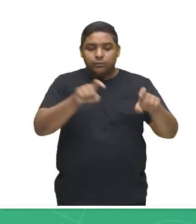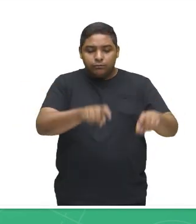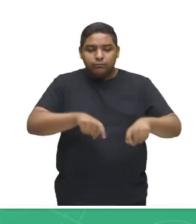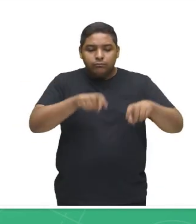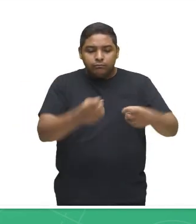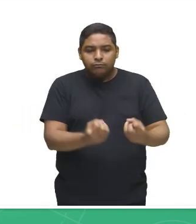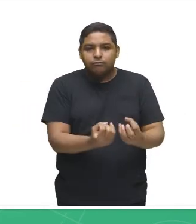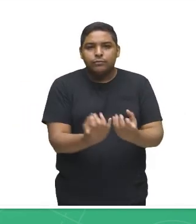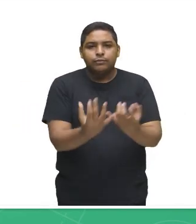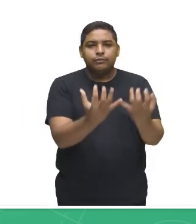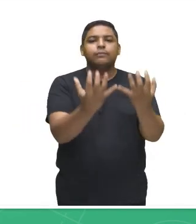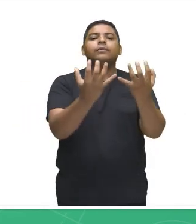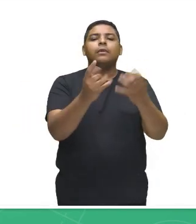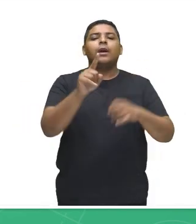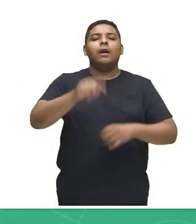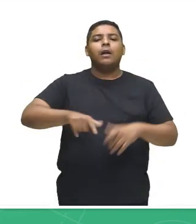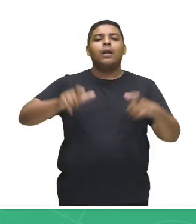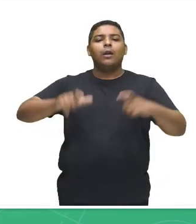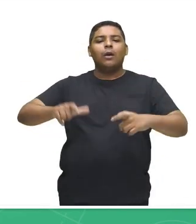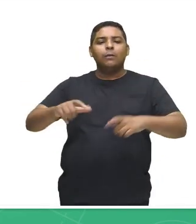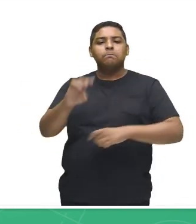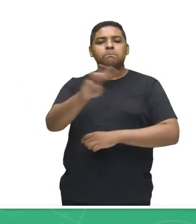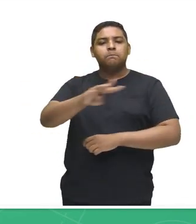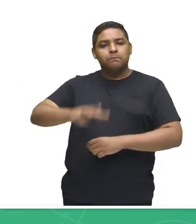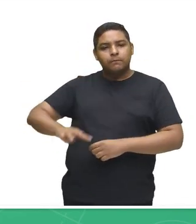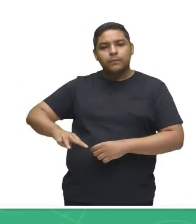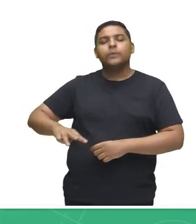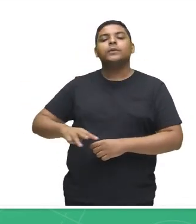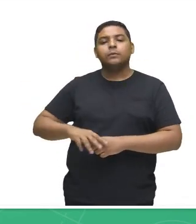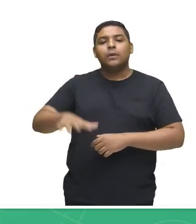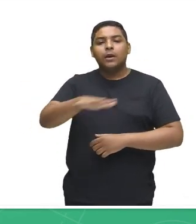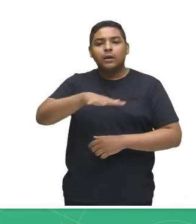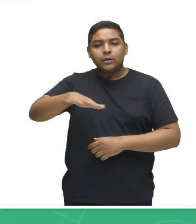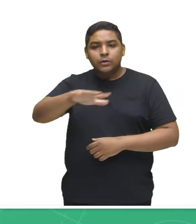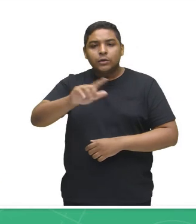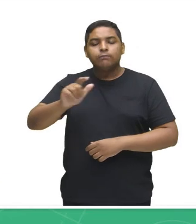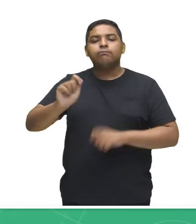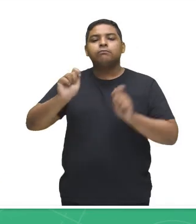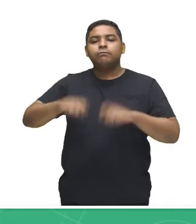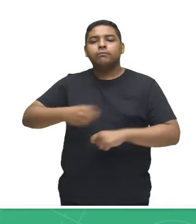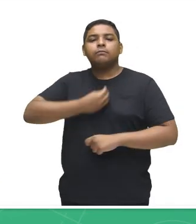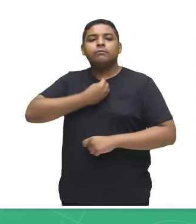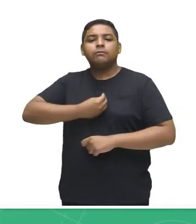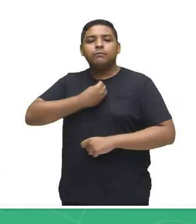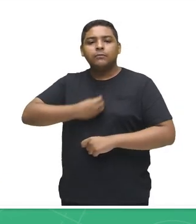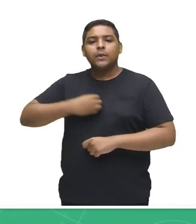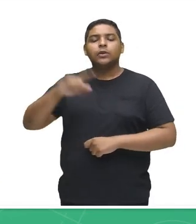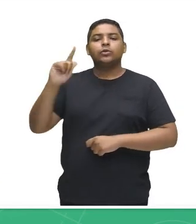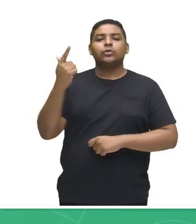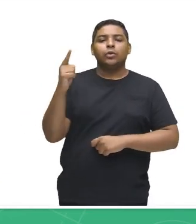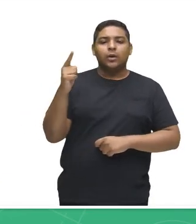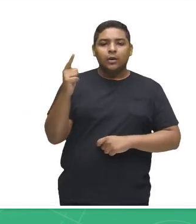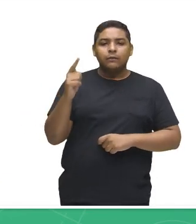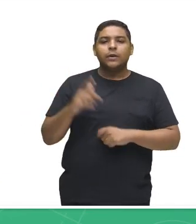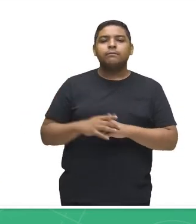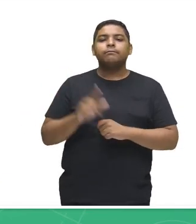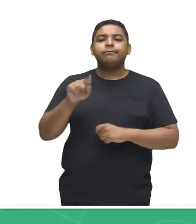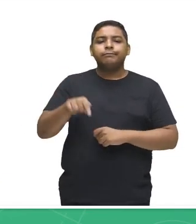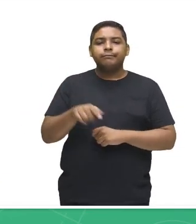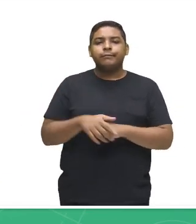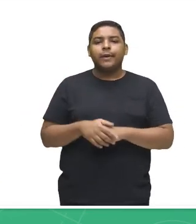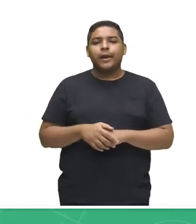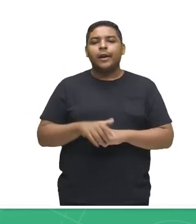Mesopotâmia, é uma região que foi habitada por vários povos da Antiguidade Oriental. Geograficamente, o crescente fértil está localizado